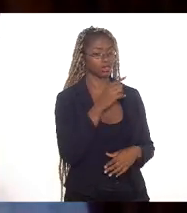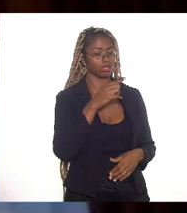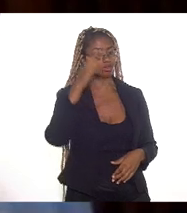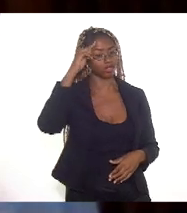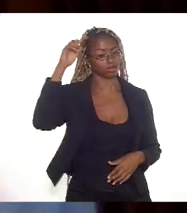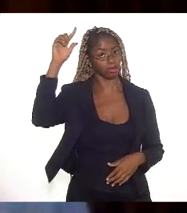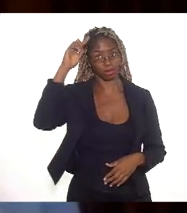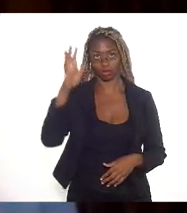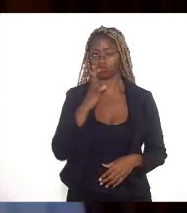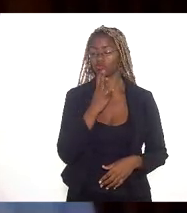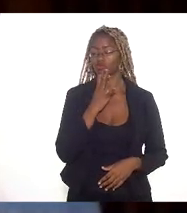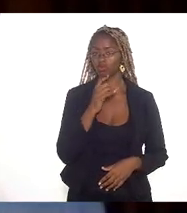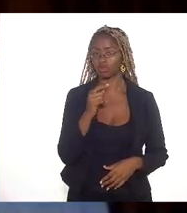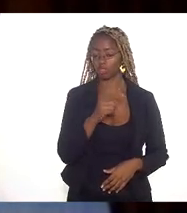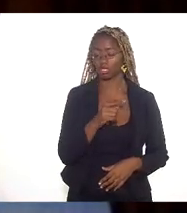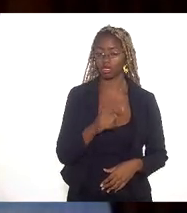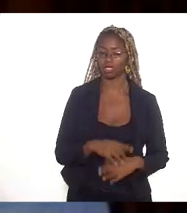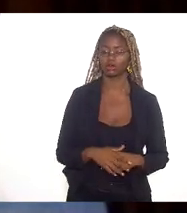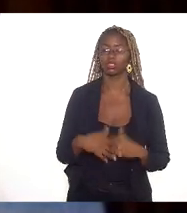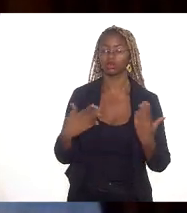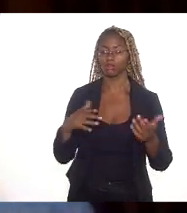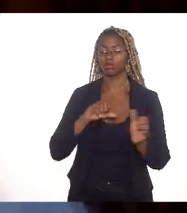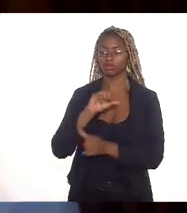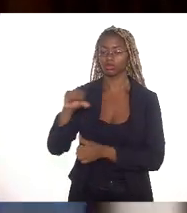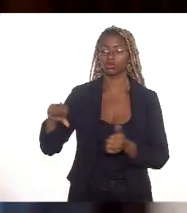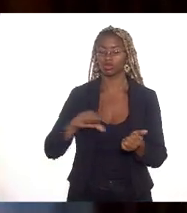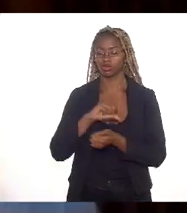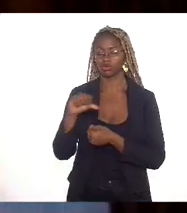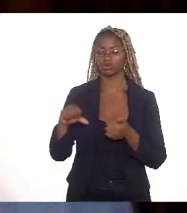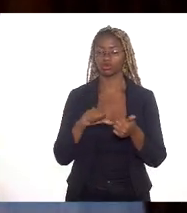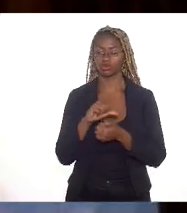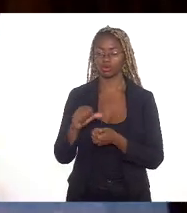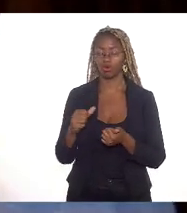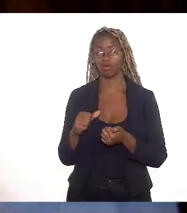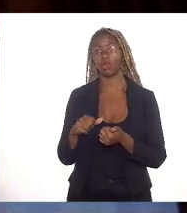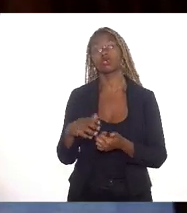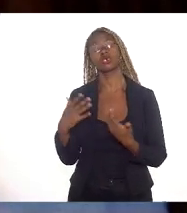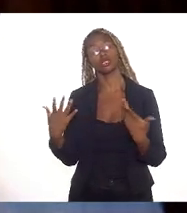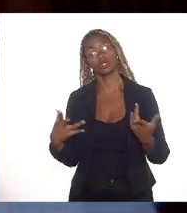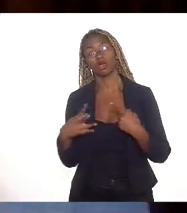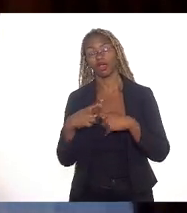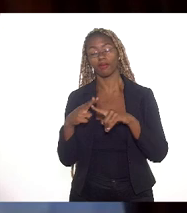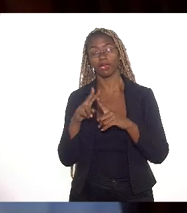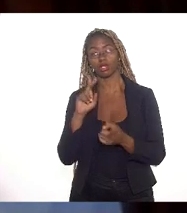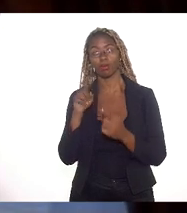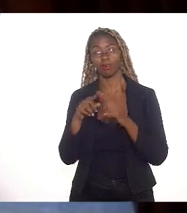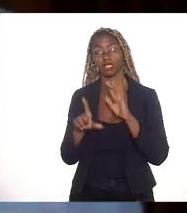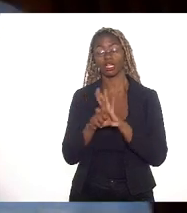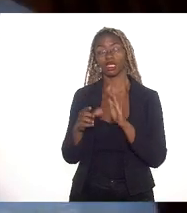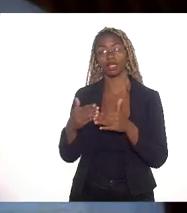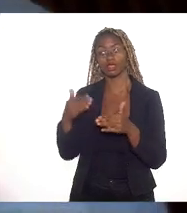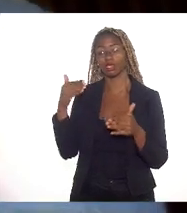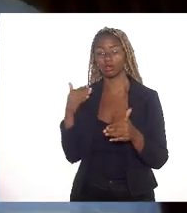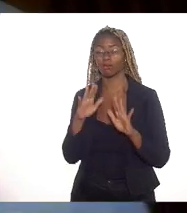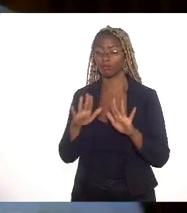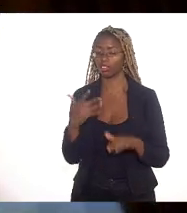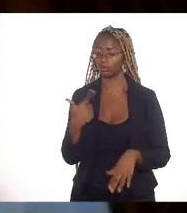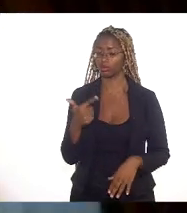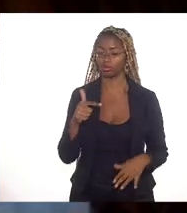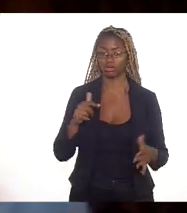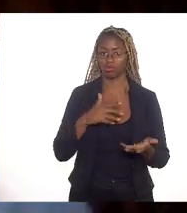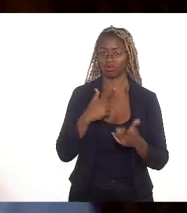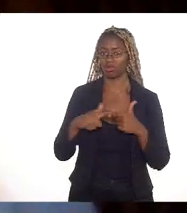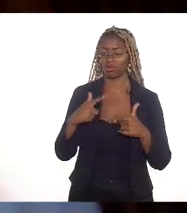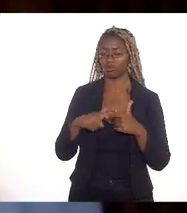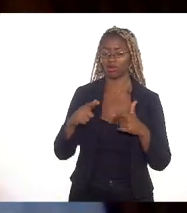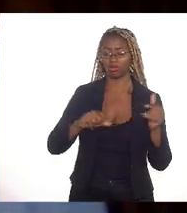Como nós alteramos uma lei já em vigor, já existente, a emenda é da lei anterior. Mas não há nenhum problema em fazer essa alteração